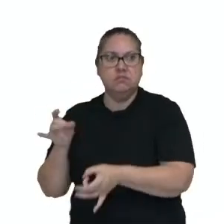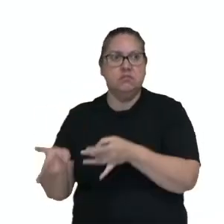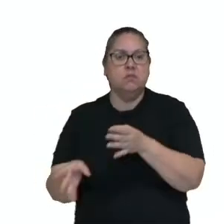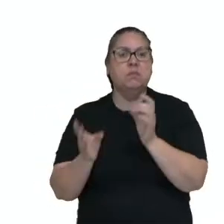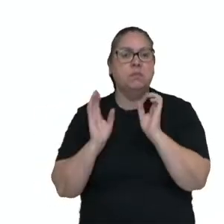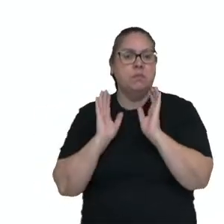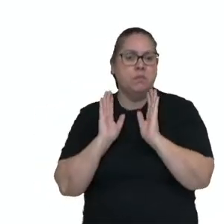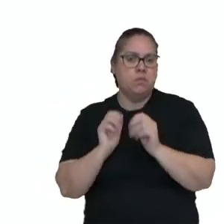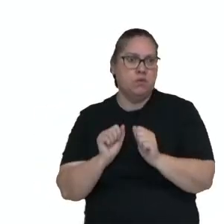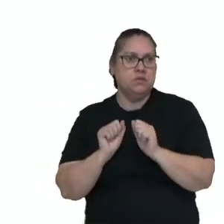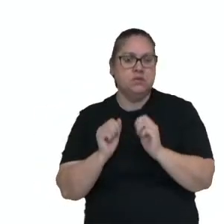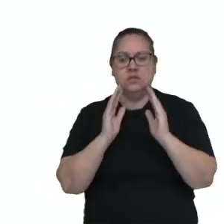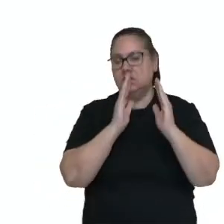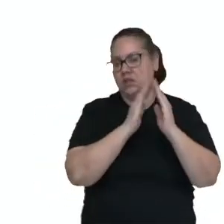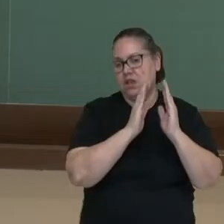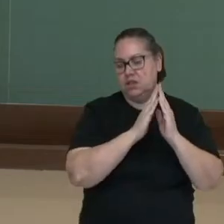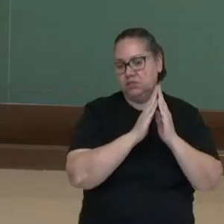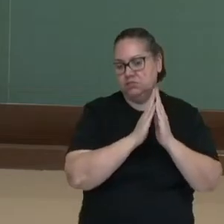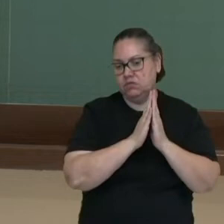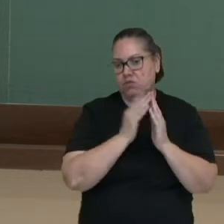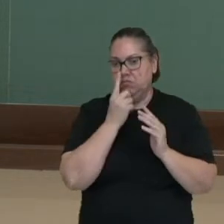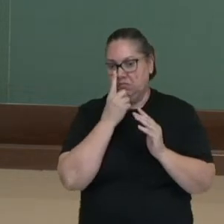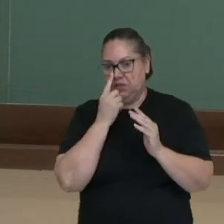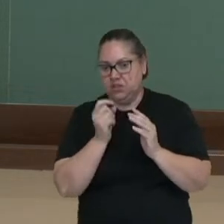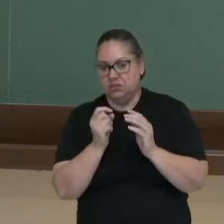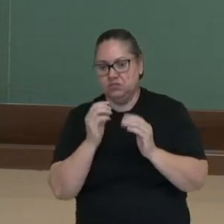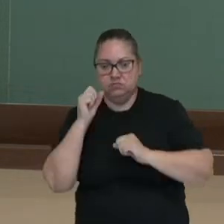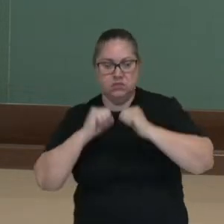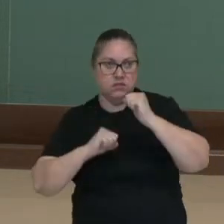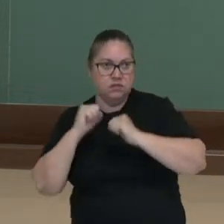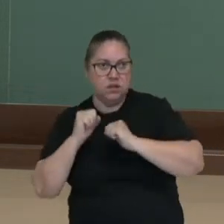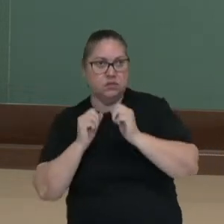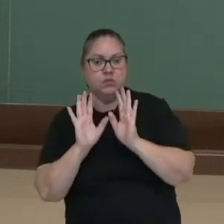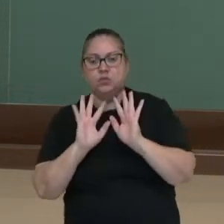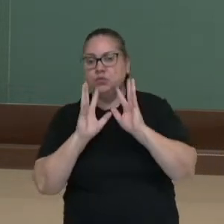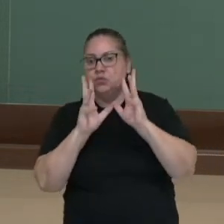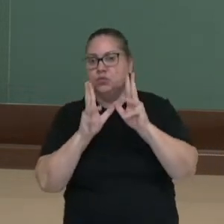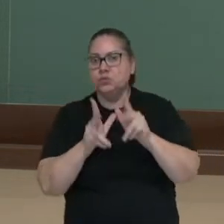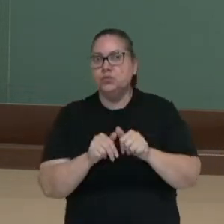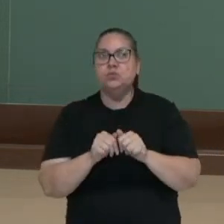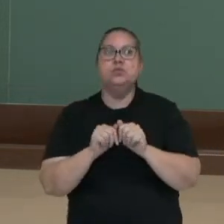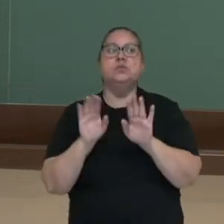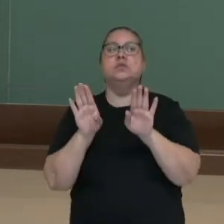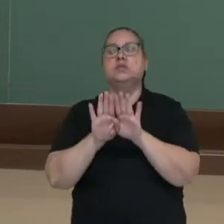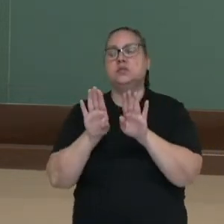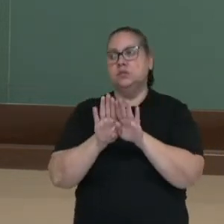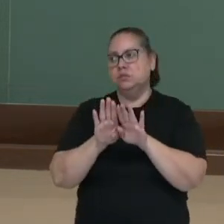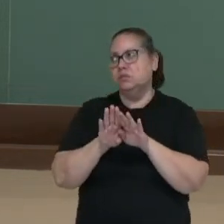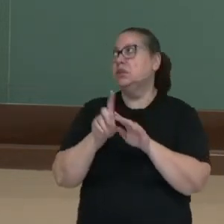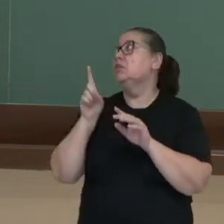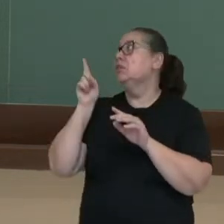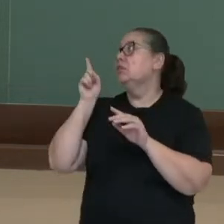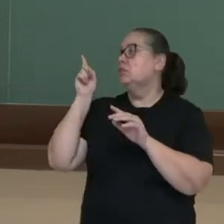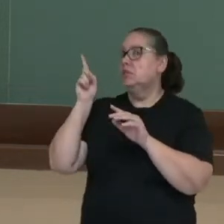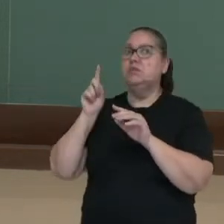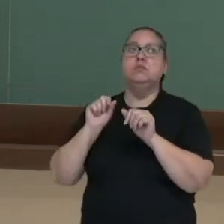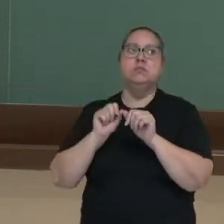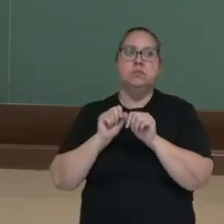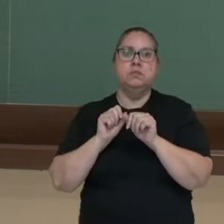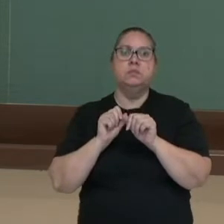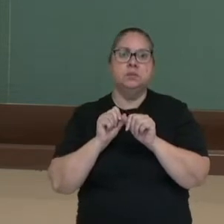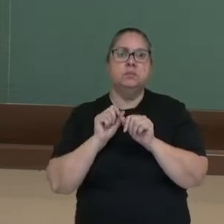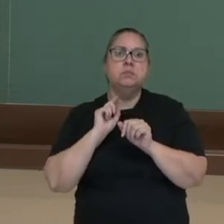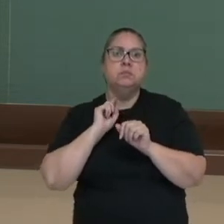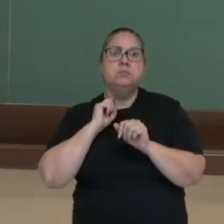pode ser o lixo das casas ou o lixo, por exemplo, das fábricas, tudo isso também vai gerar ali poluição